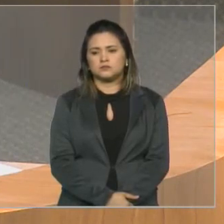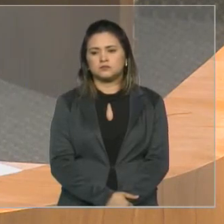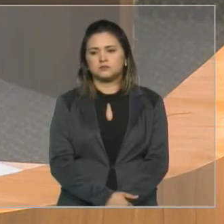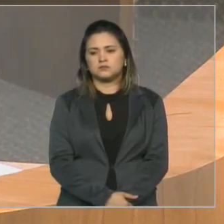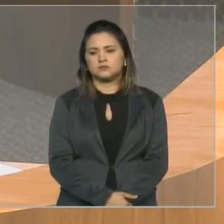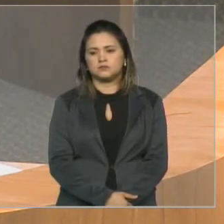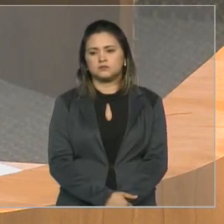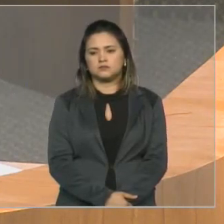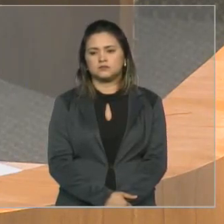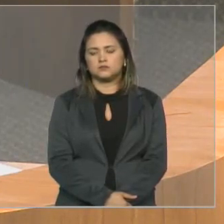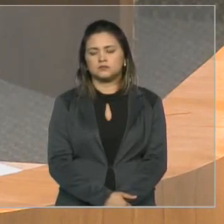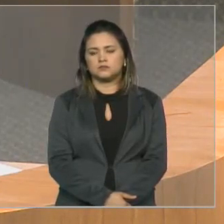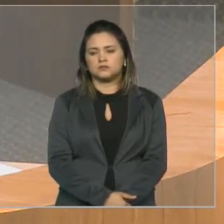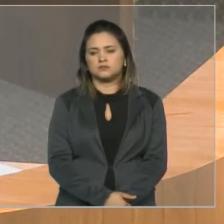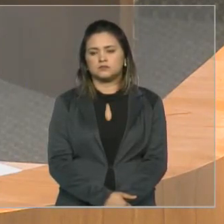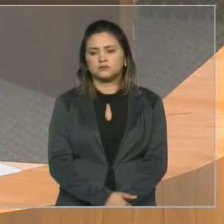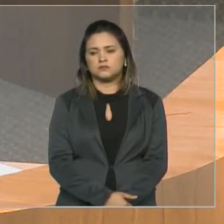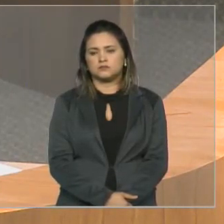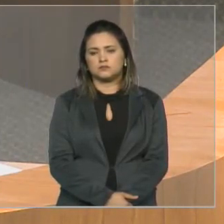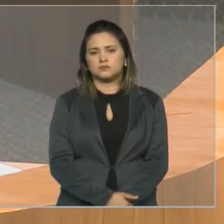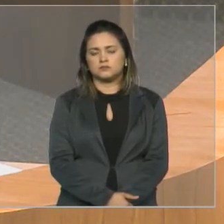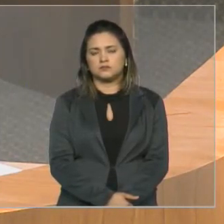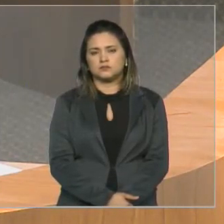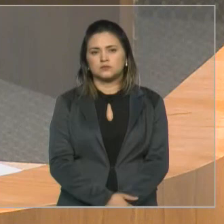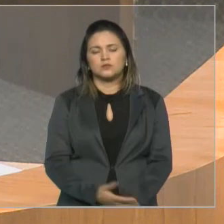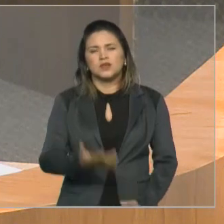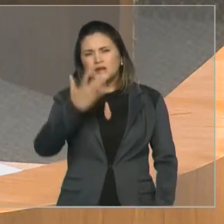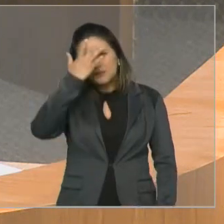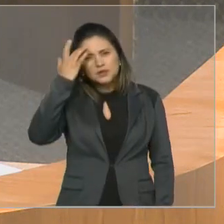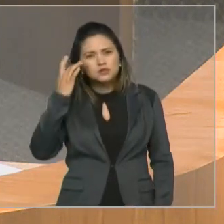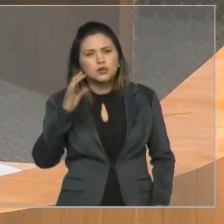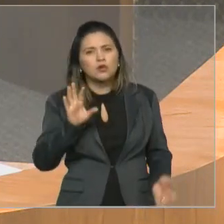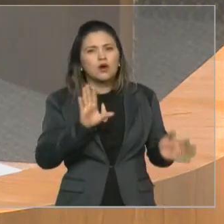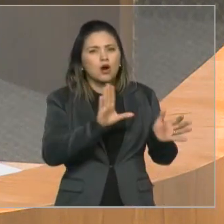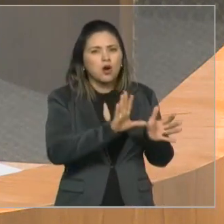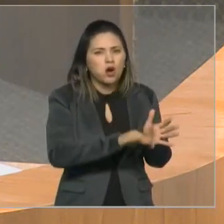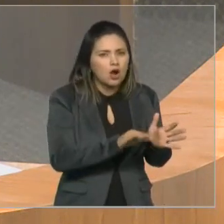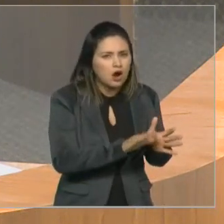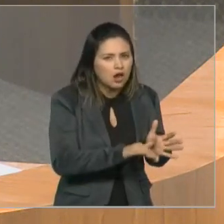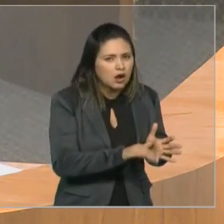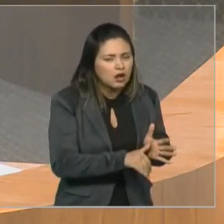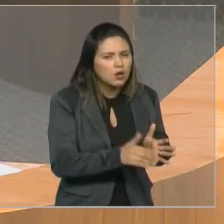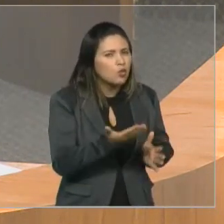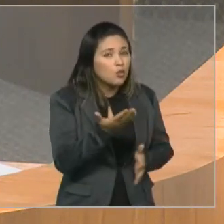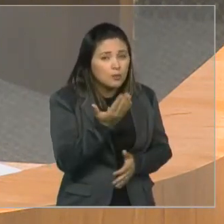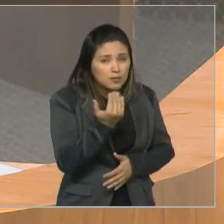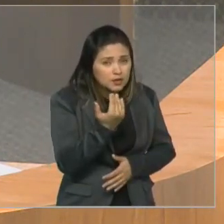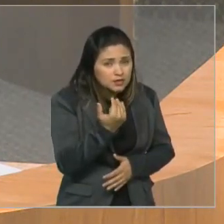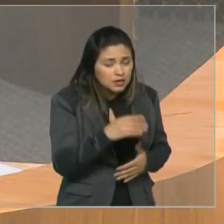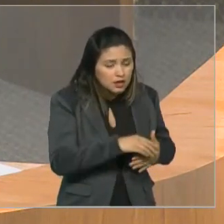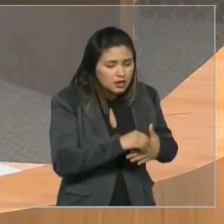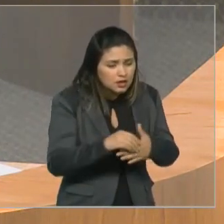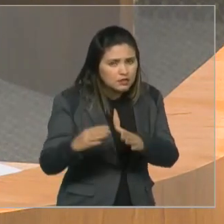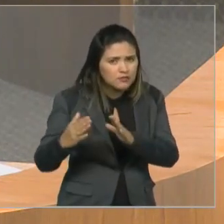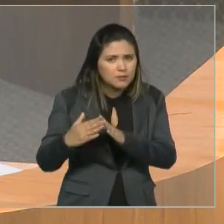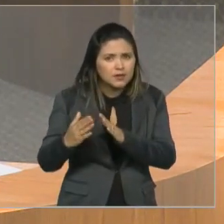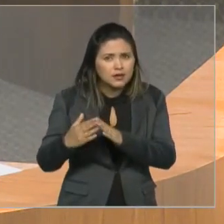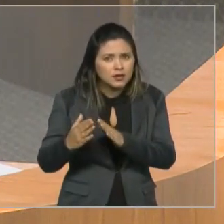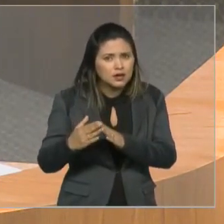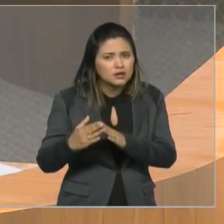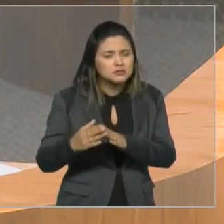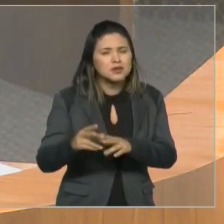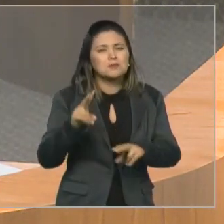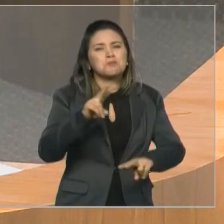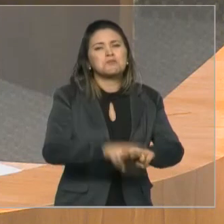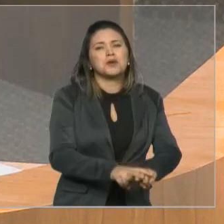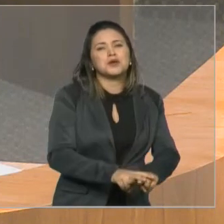casa e pega 2, 3, 4 anos de cadeia, e políticos com os crimes de colarinho branco que desviam o dinheiro